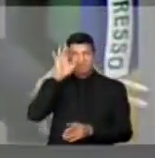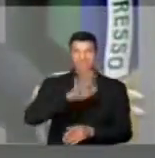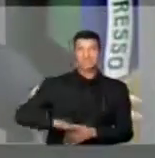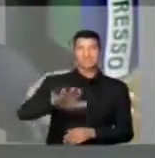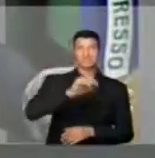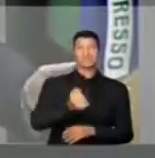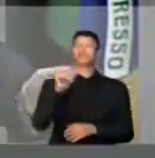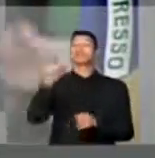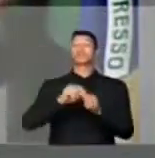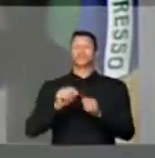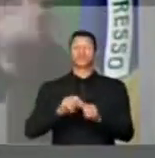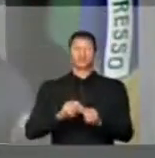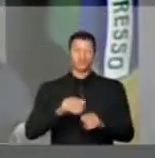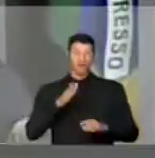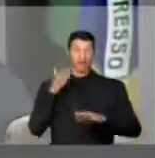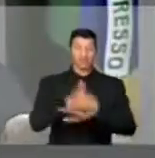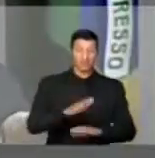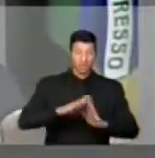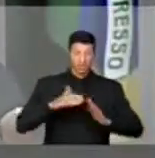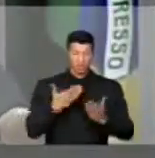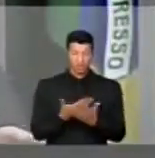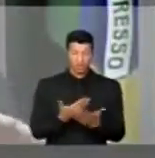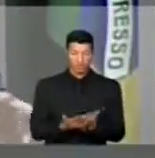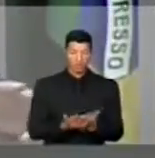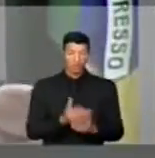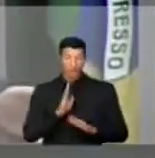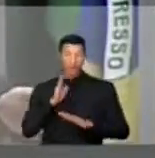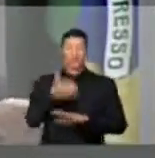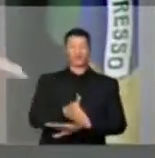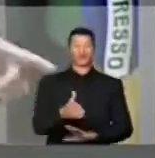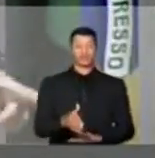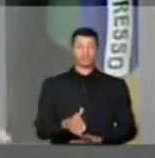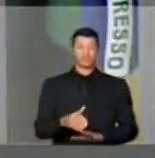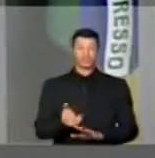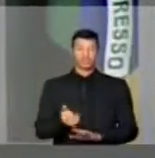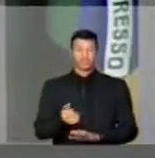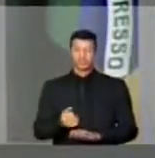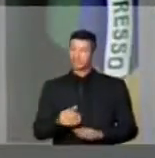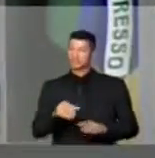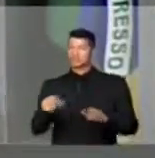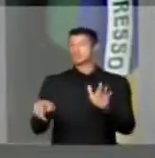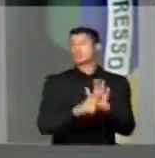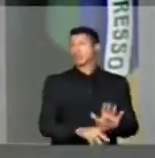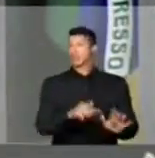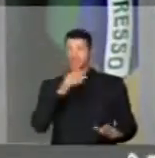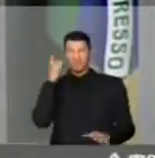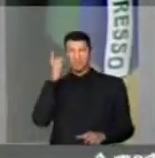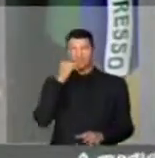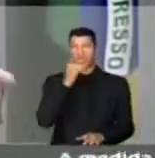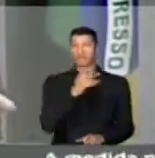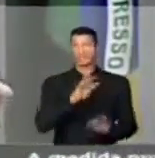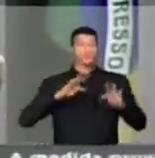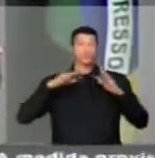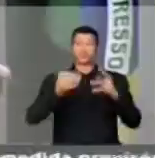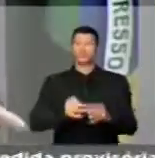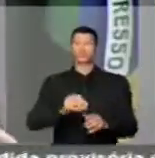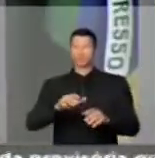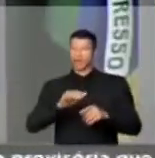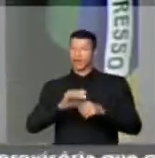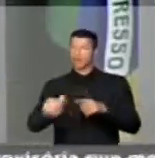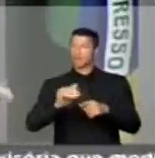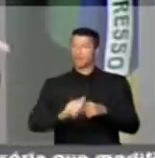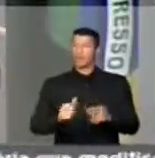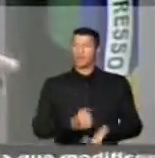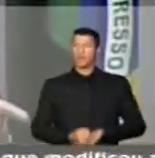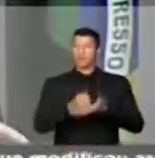estão fazendo ao invadir escolas, ao cuspir na cara de deputados, tudo isso